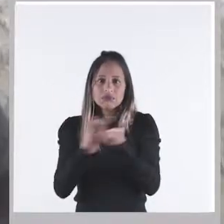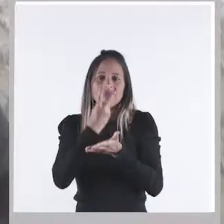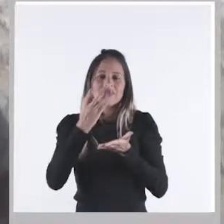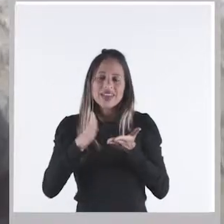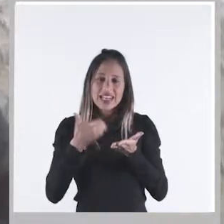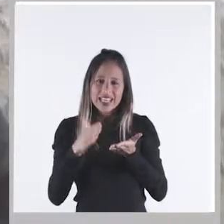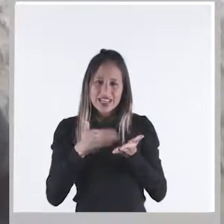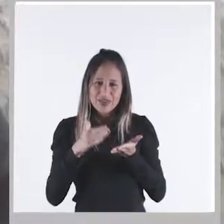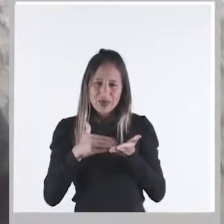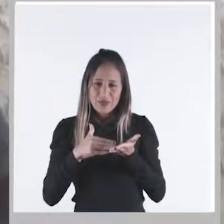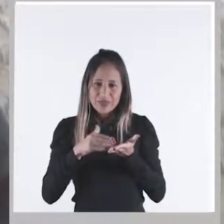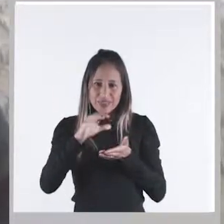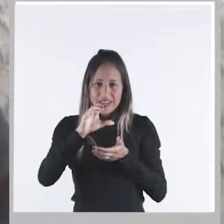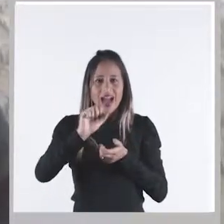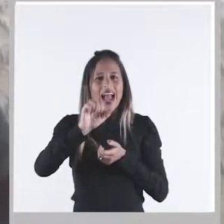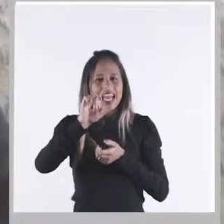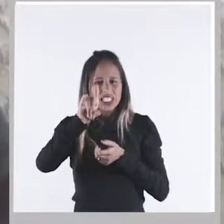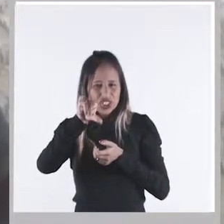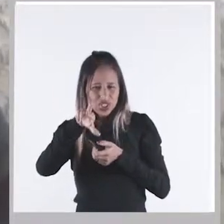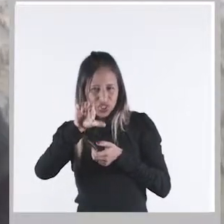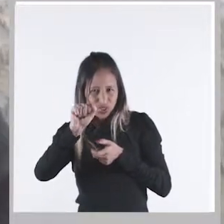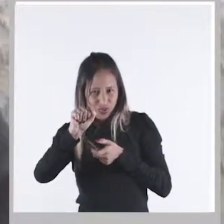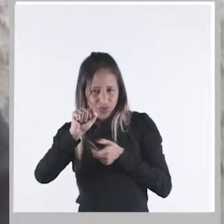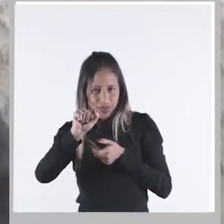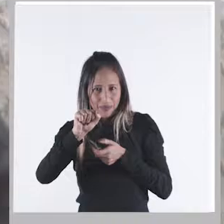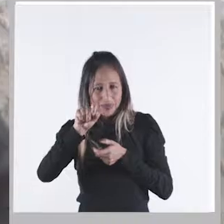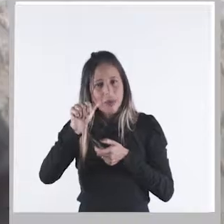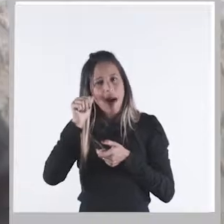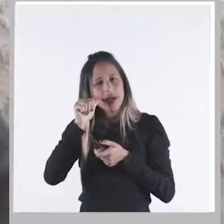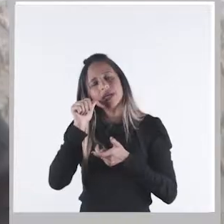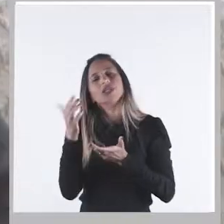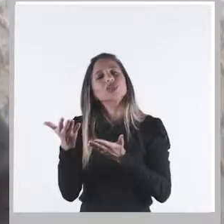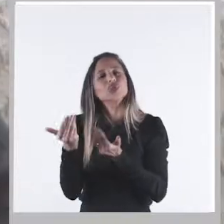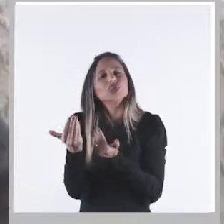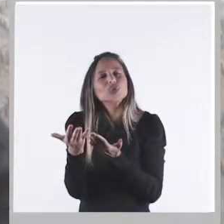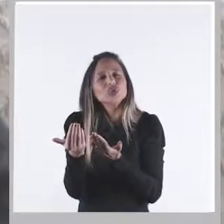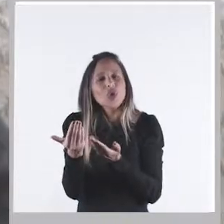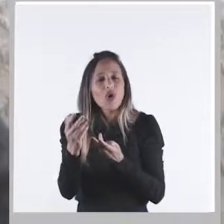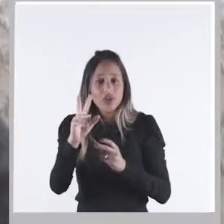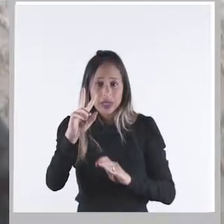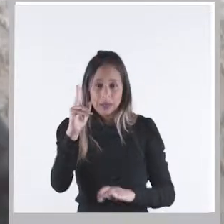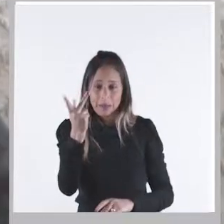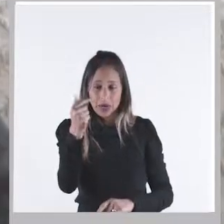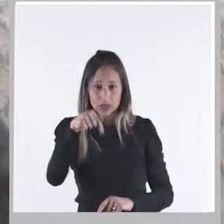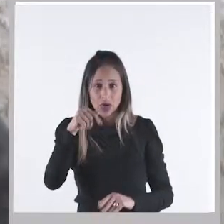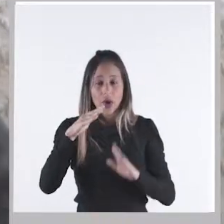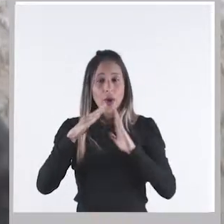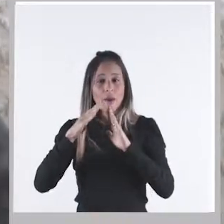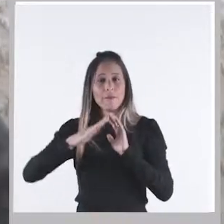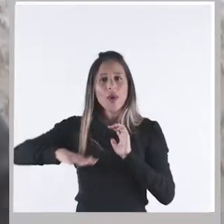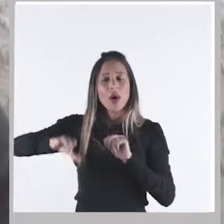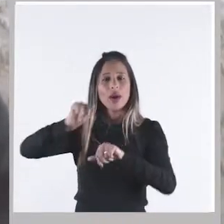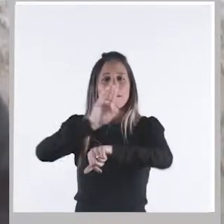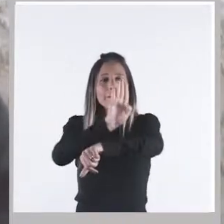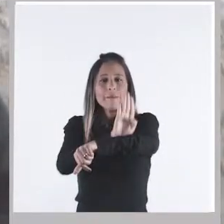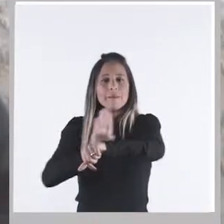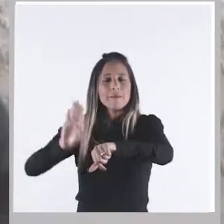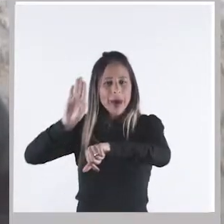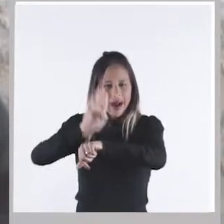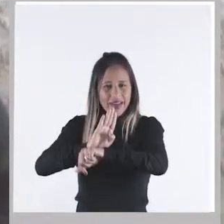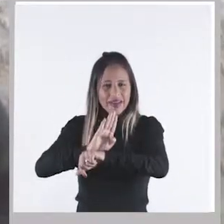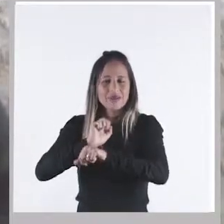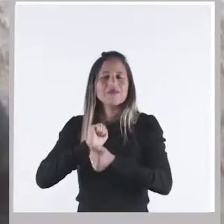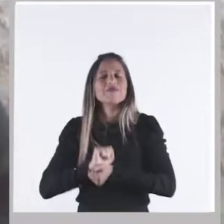Carine Bassi, que é uma menina muito jovem, né, aqui de Belo Horizonte, mora ali na região do Barreiro. Ela